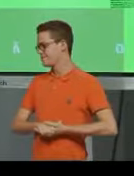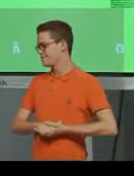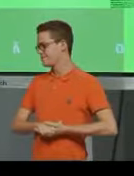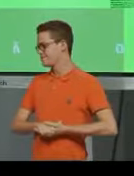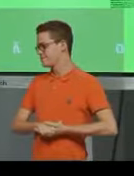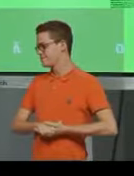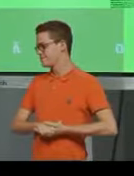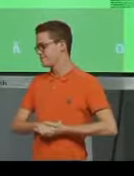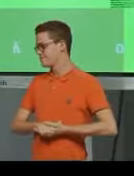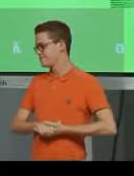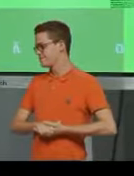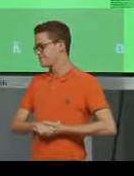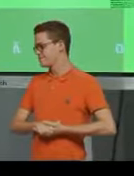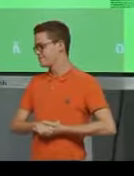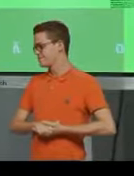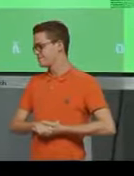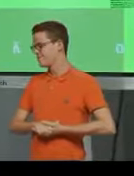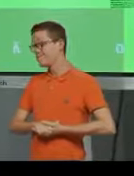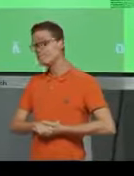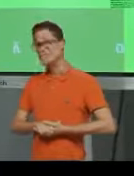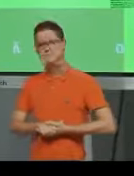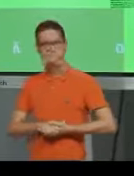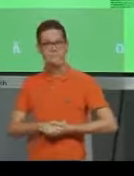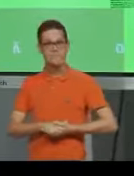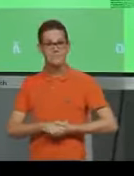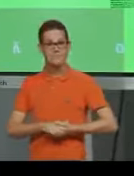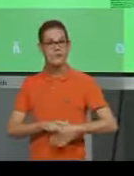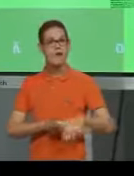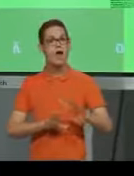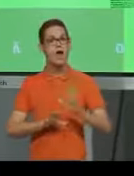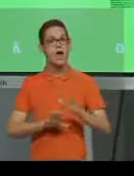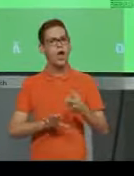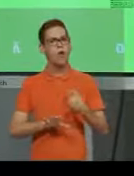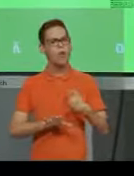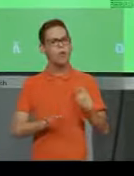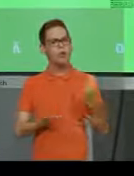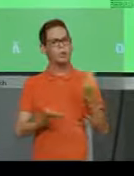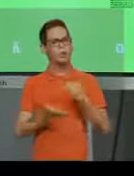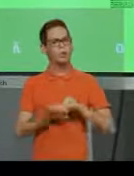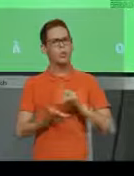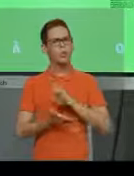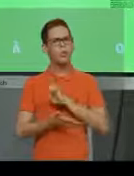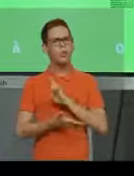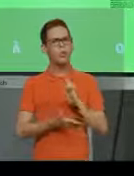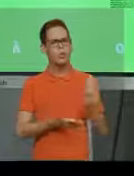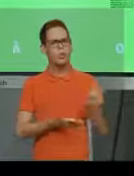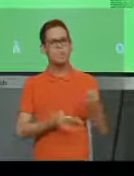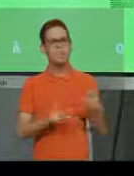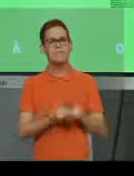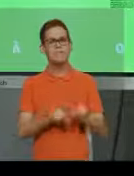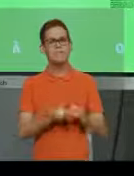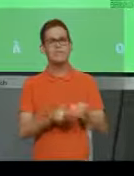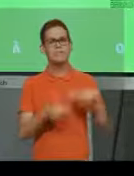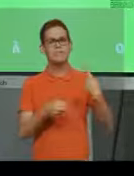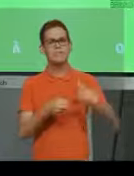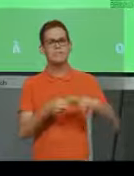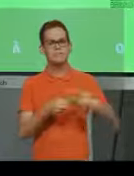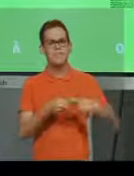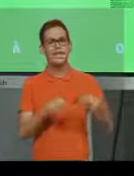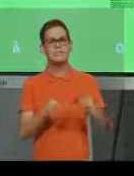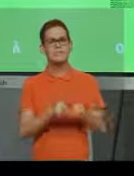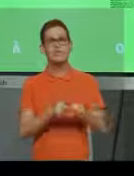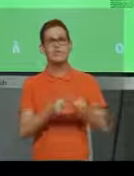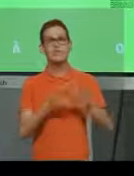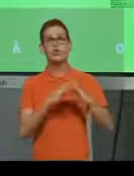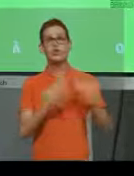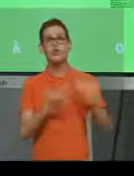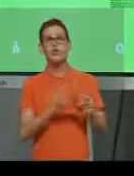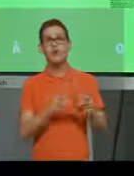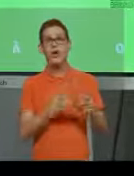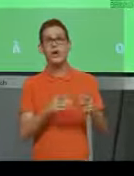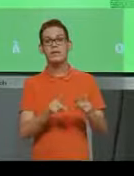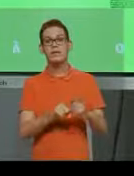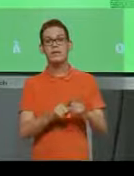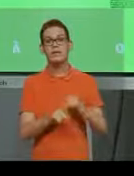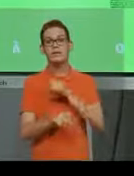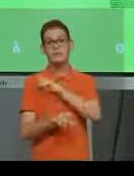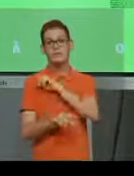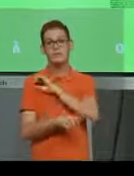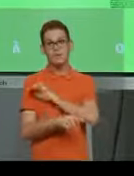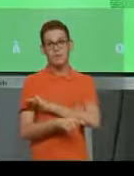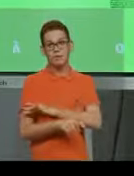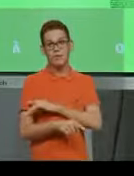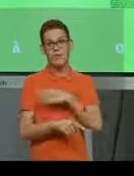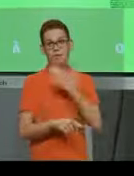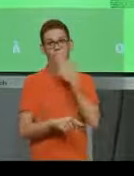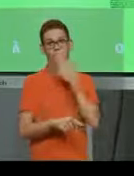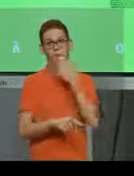98295 2794. Não se esqueça de falar o seu nome, a cidade, escola e o ano que você